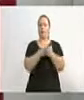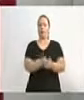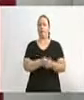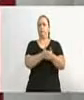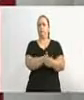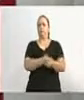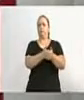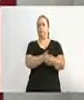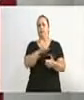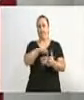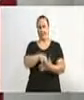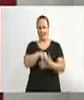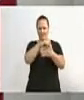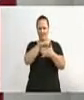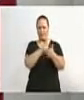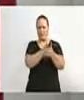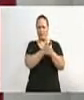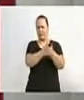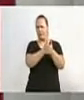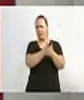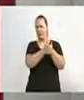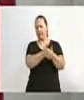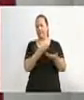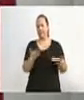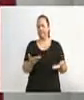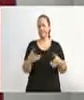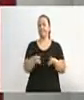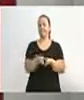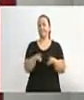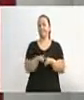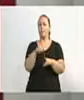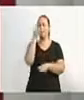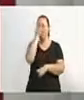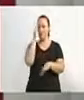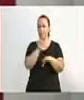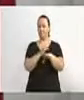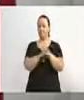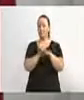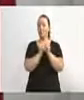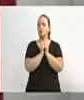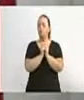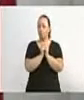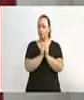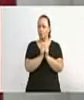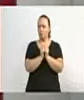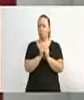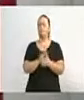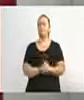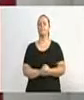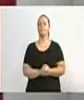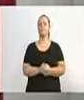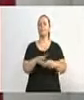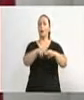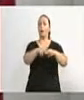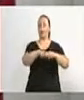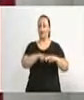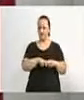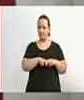daquele movimento e também os que faziam o movimento. E por isso, né, por esse